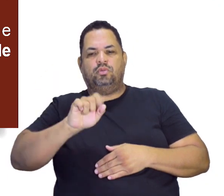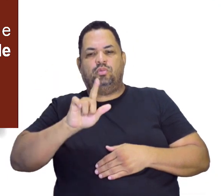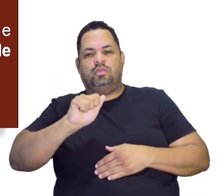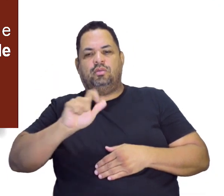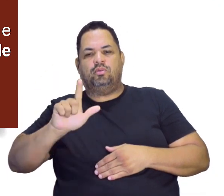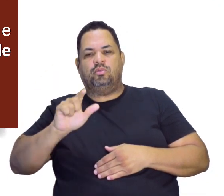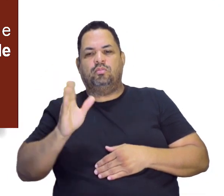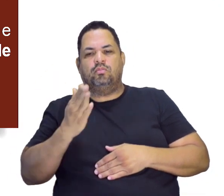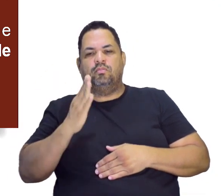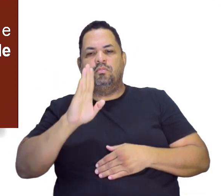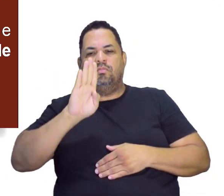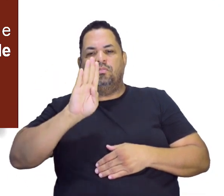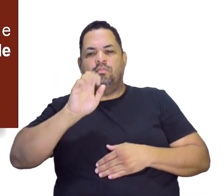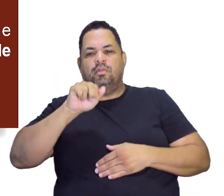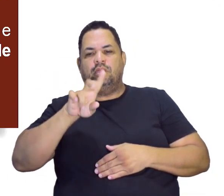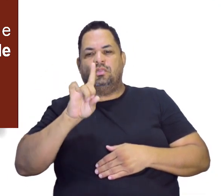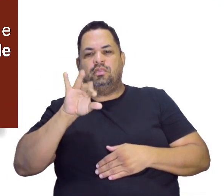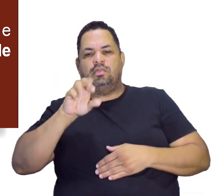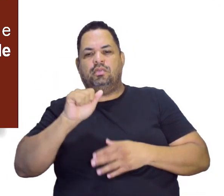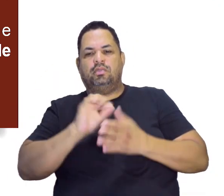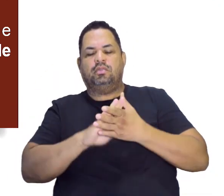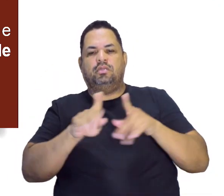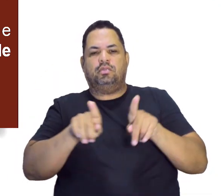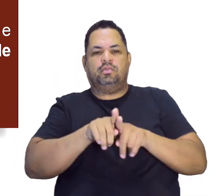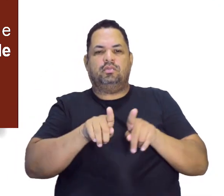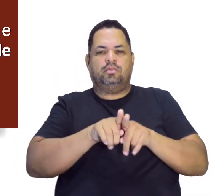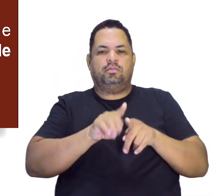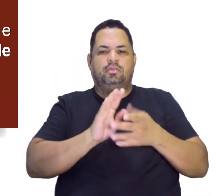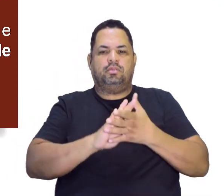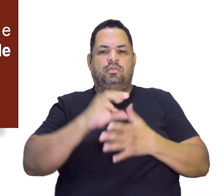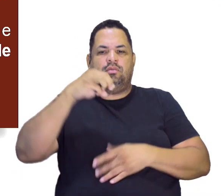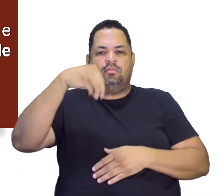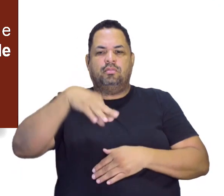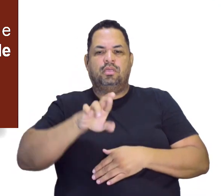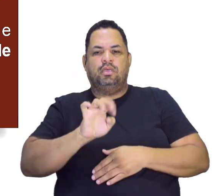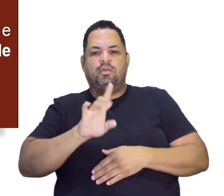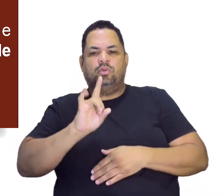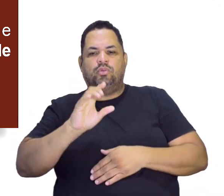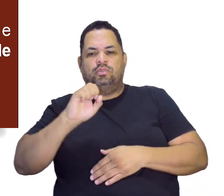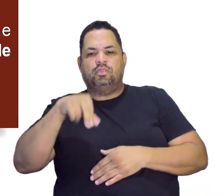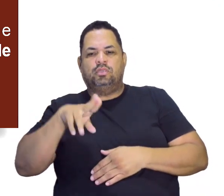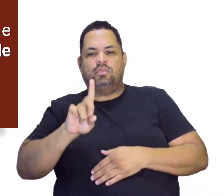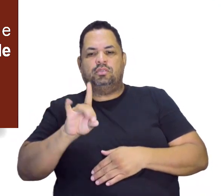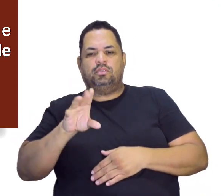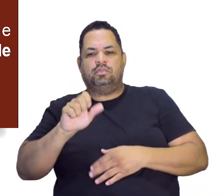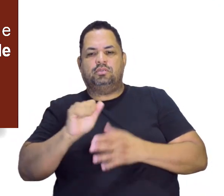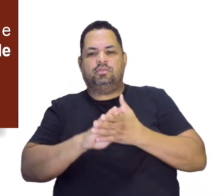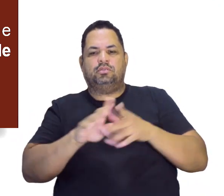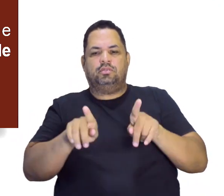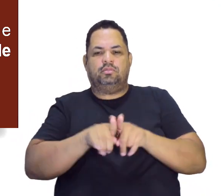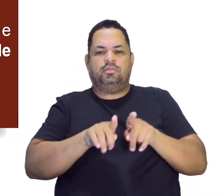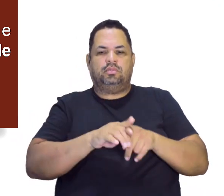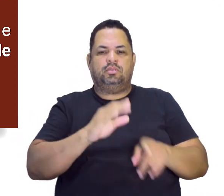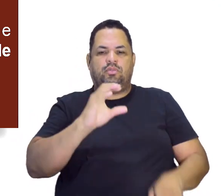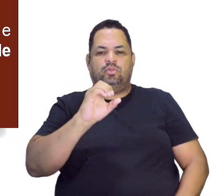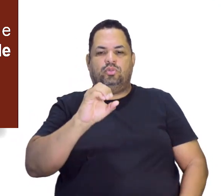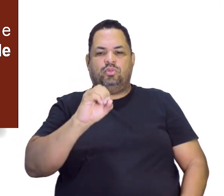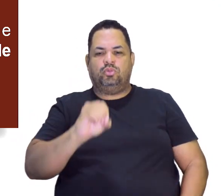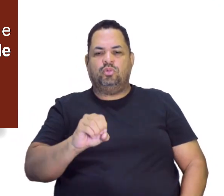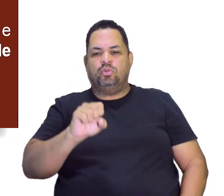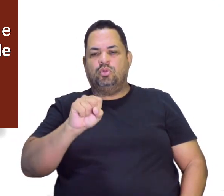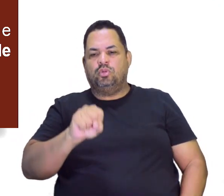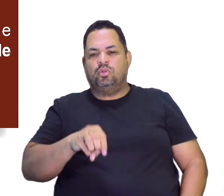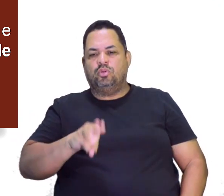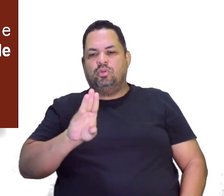Eh tem o Mário de Andrade e tem o Osvaldo de Andrade esses irmãos Andrade